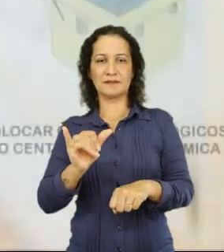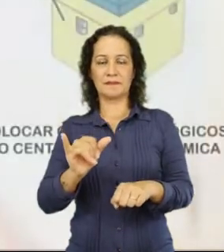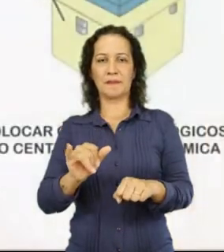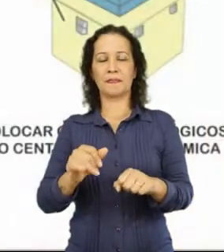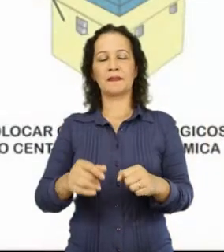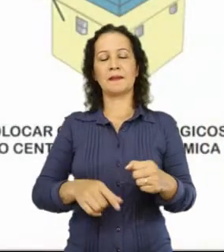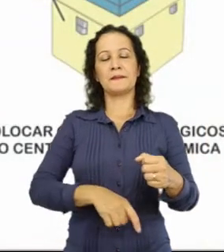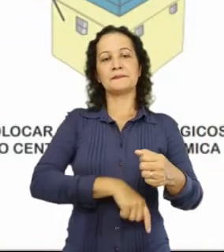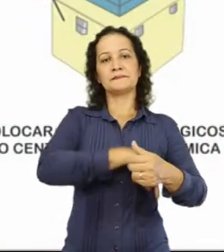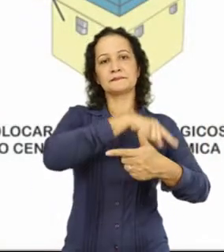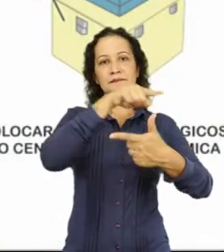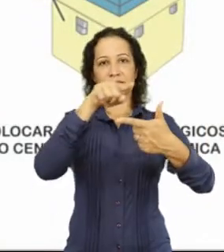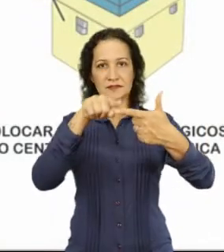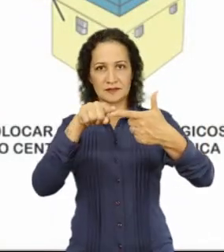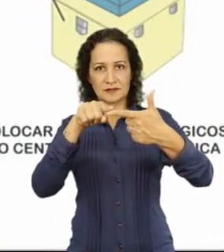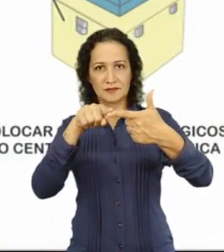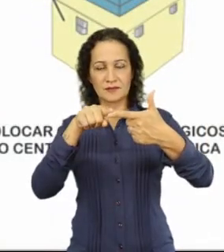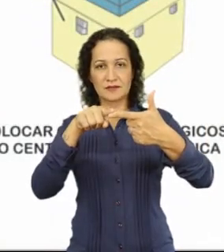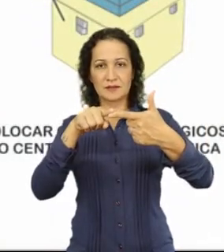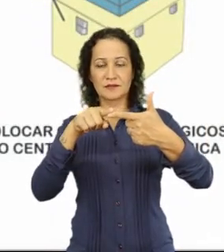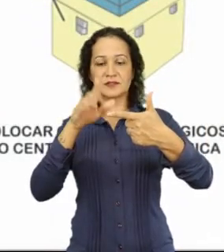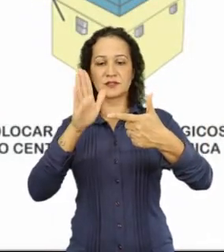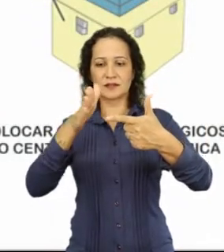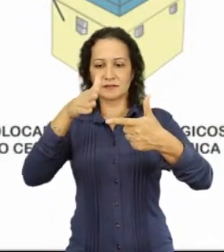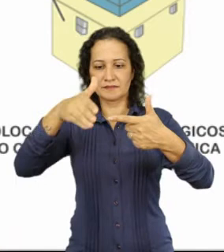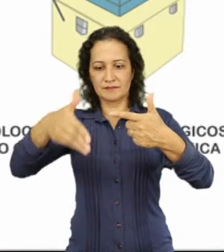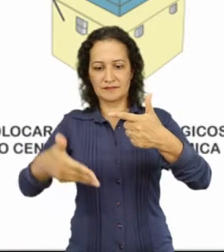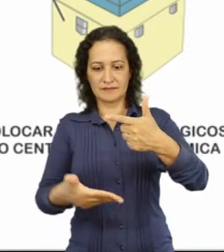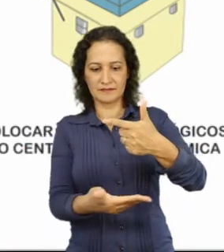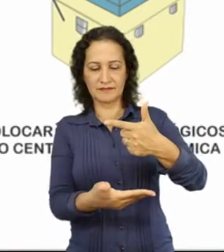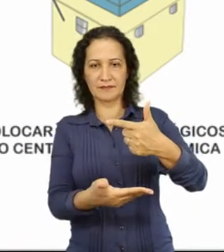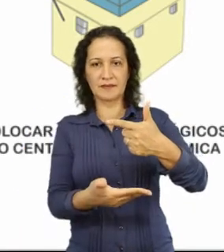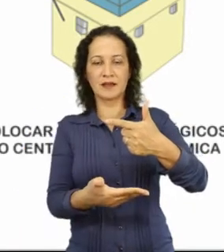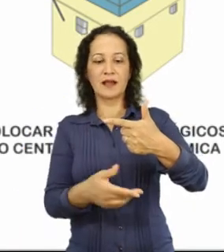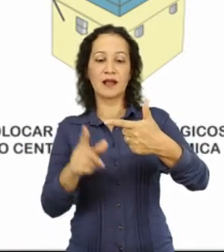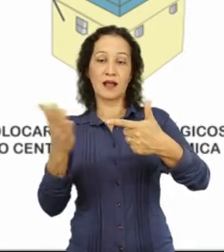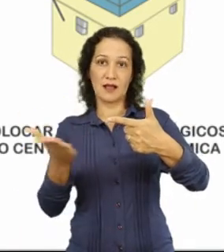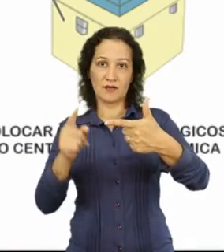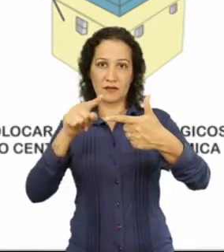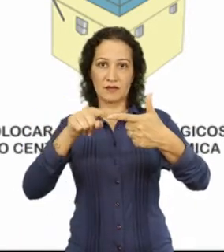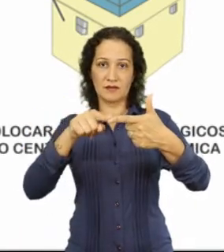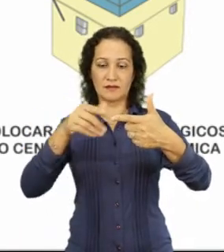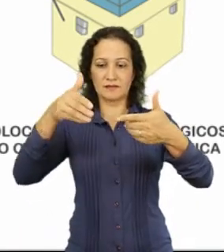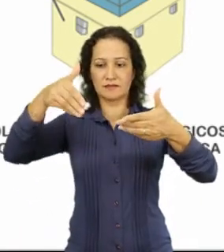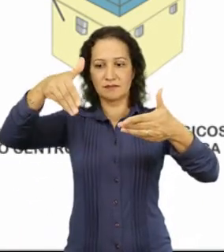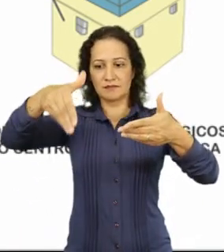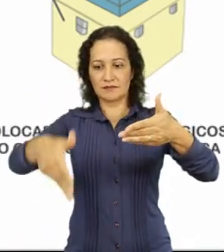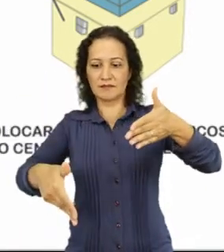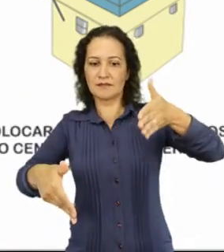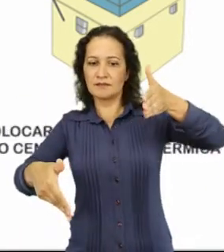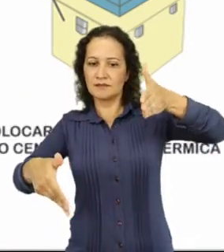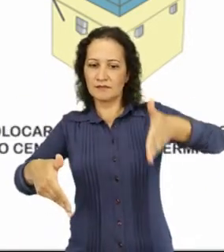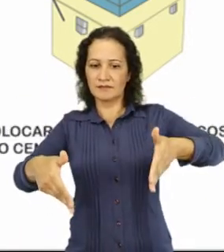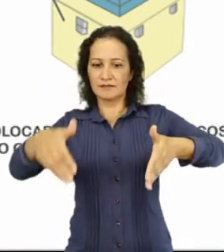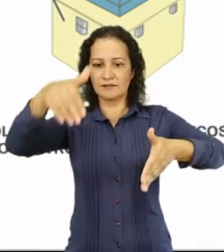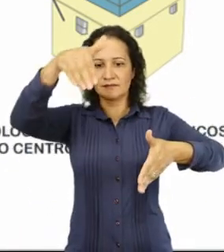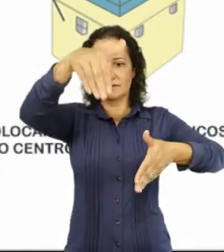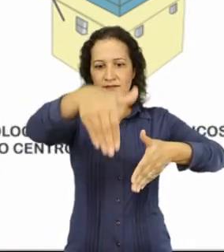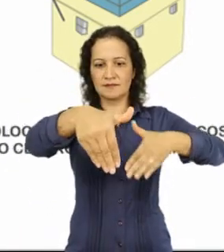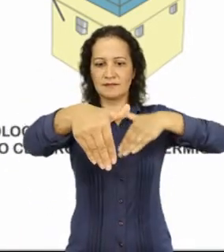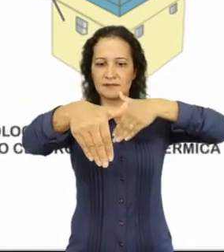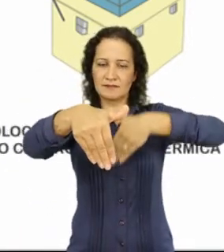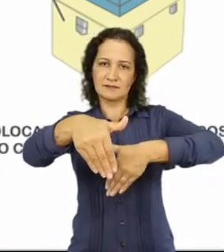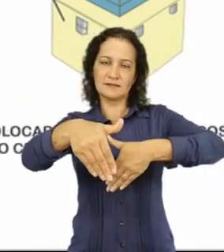segundo passo, nós vamos colocar, após colocar os GELOCs no fundo, nós vamos acondicionar os GELOCs nas